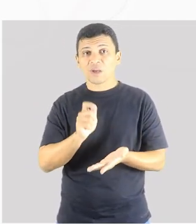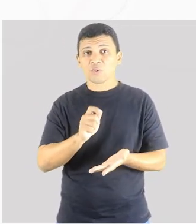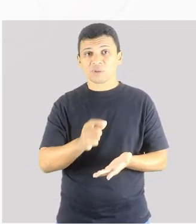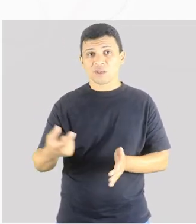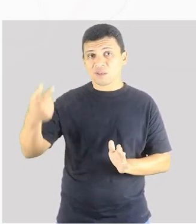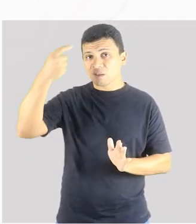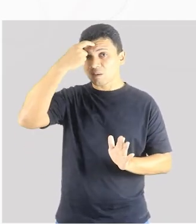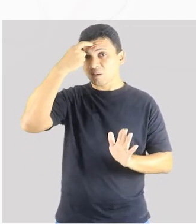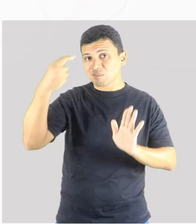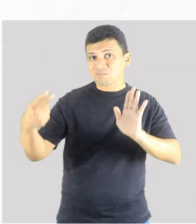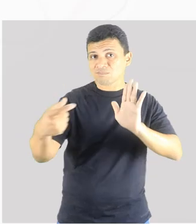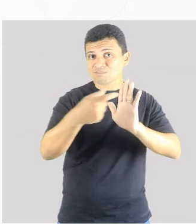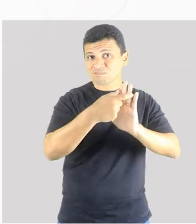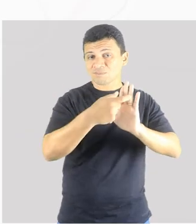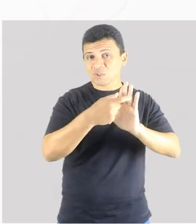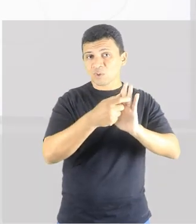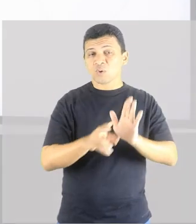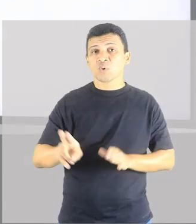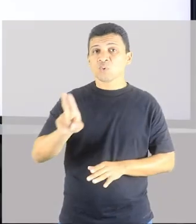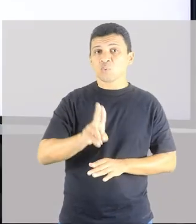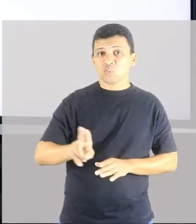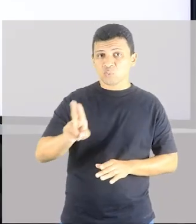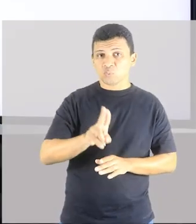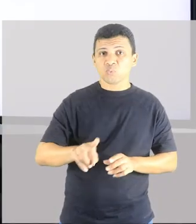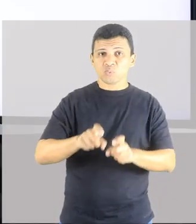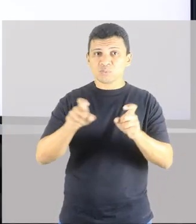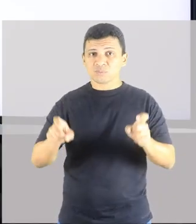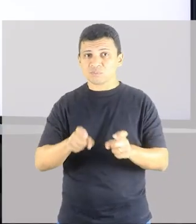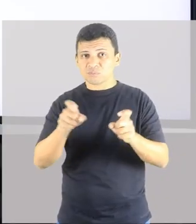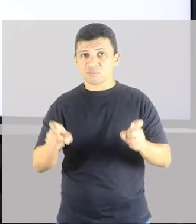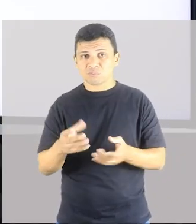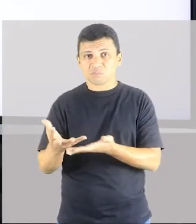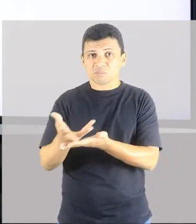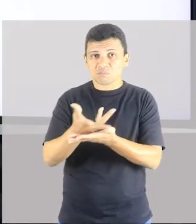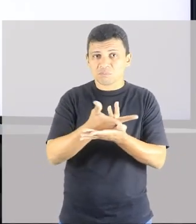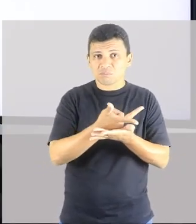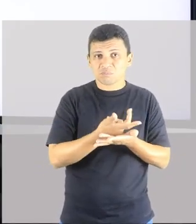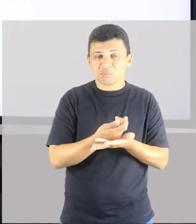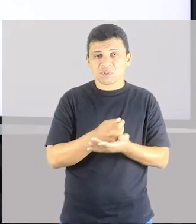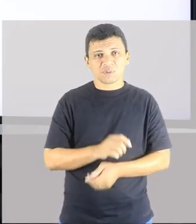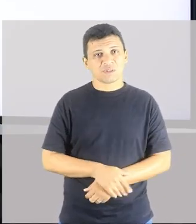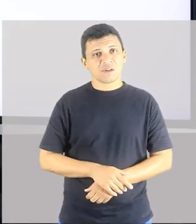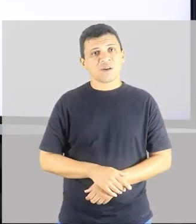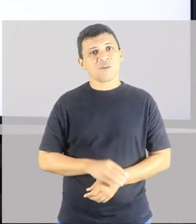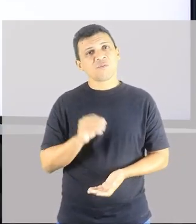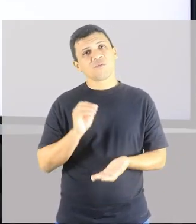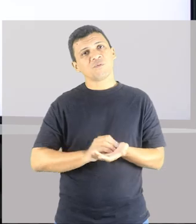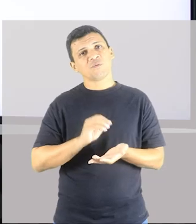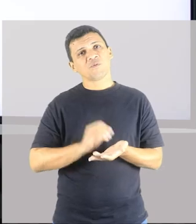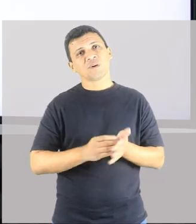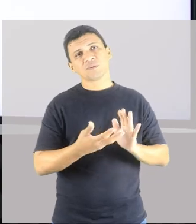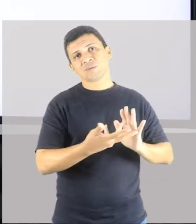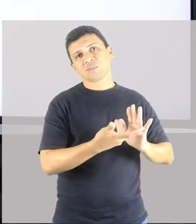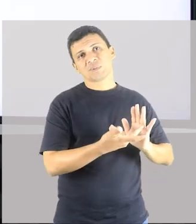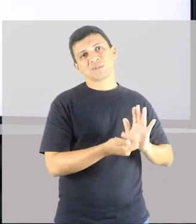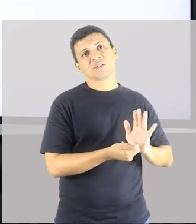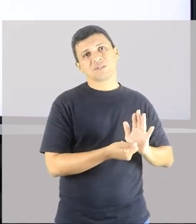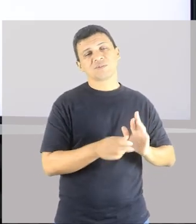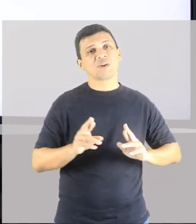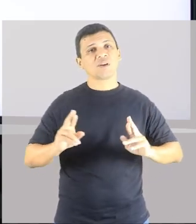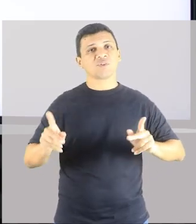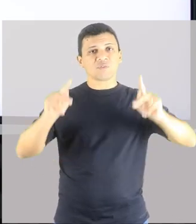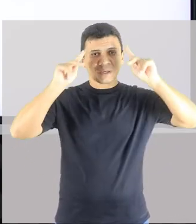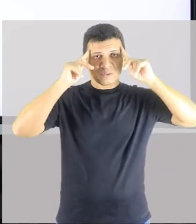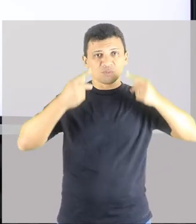artificial, ele usa um algoritmo, ele usa uma base de dados, ele não tem uma capacidade como um ser humano tem, por exemplo, de